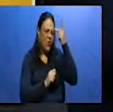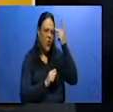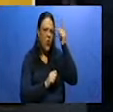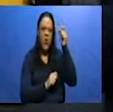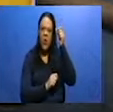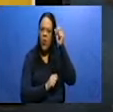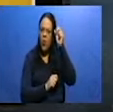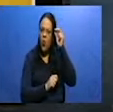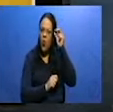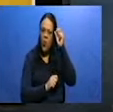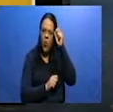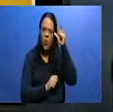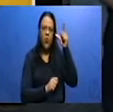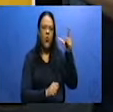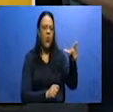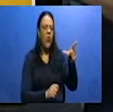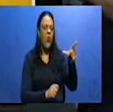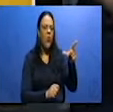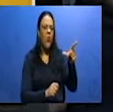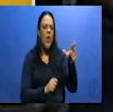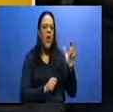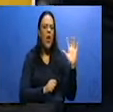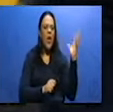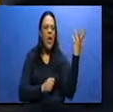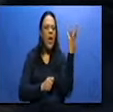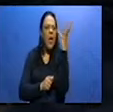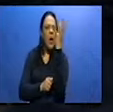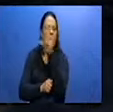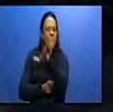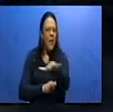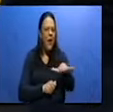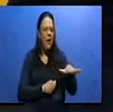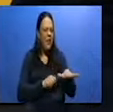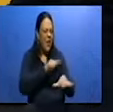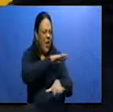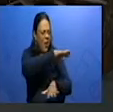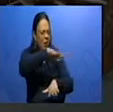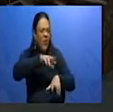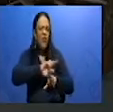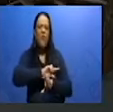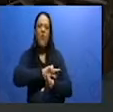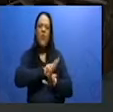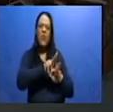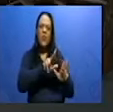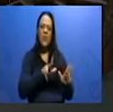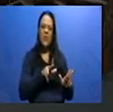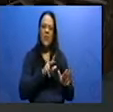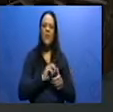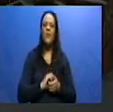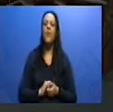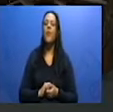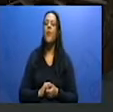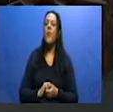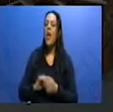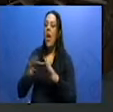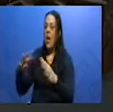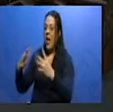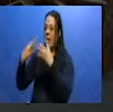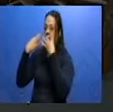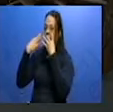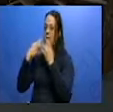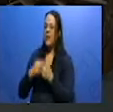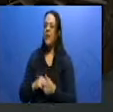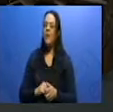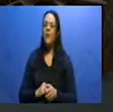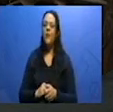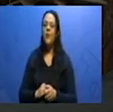variadas. Pessoal, presta atenção no que eu vou falar para vocês agora, que vai ser igual a historinha do triângulo. Lembra na aula de matemática